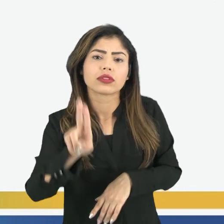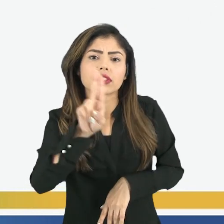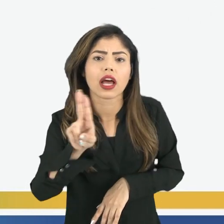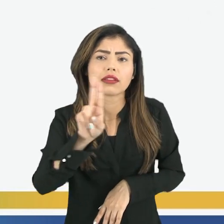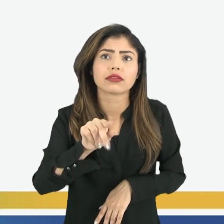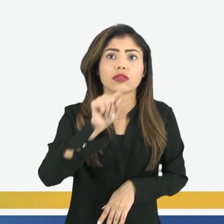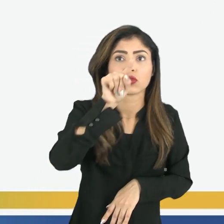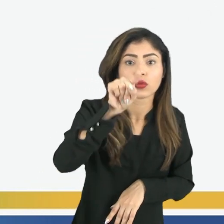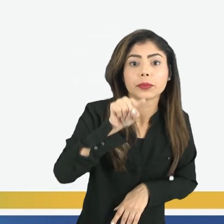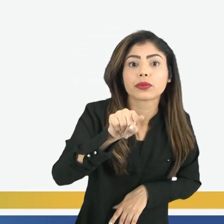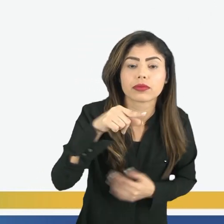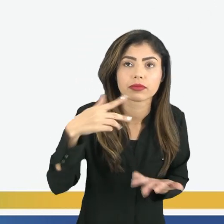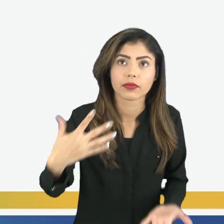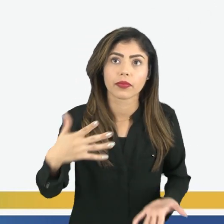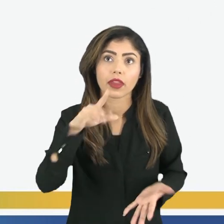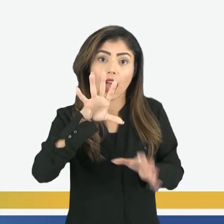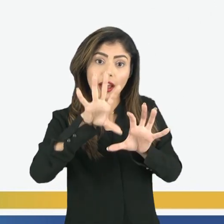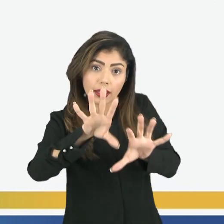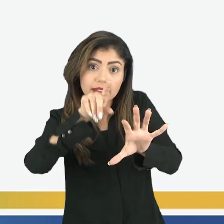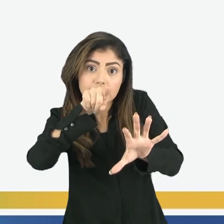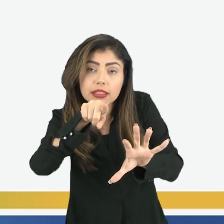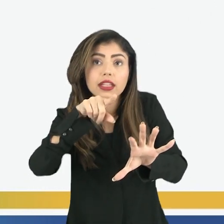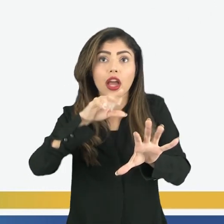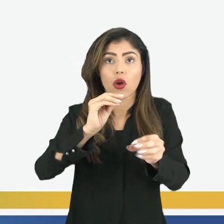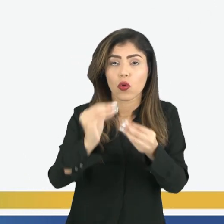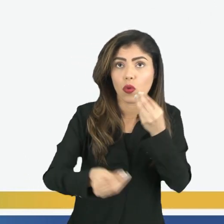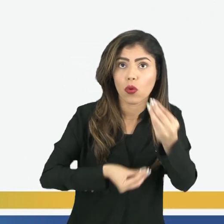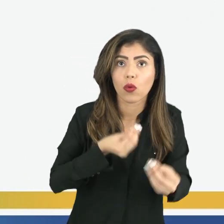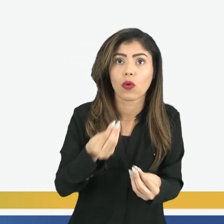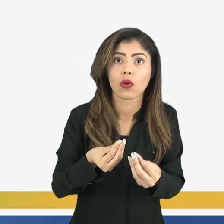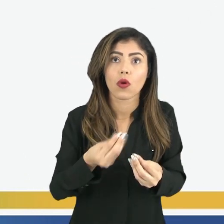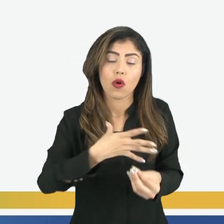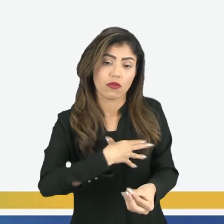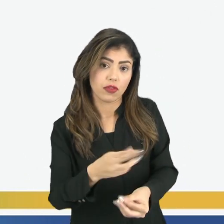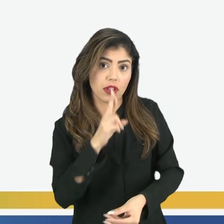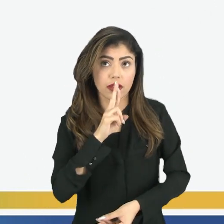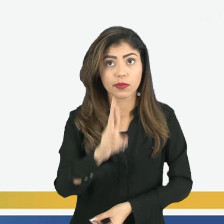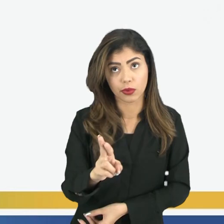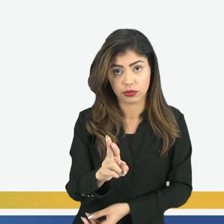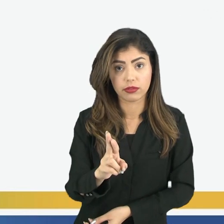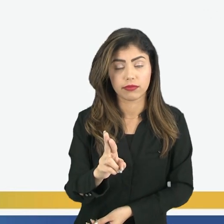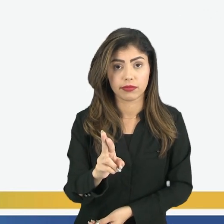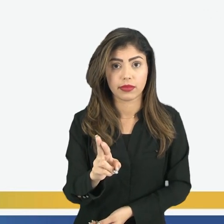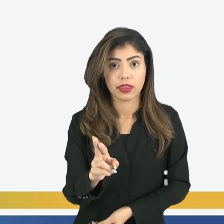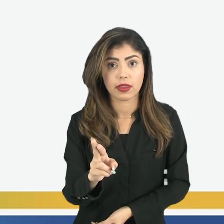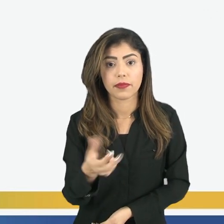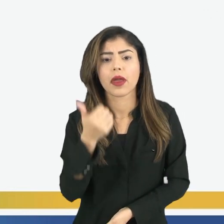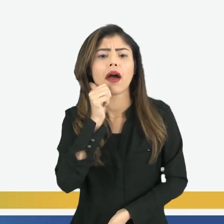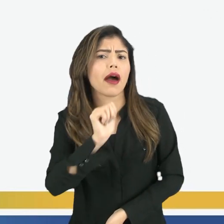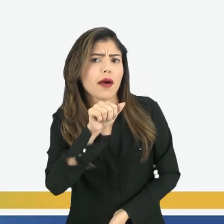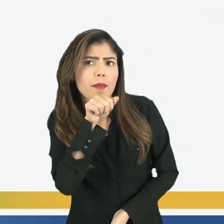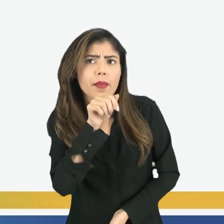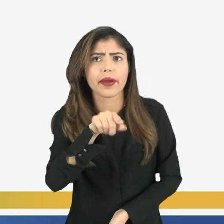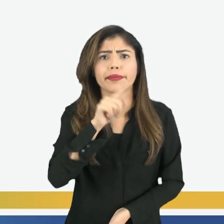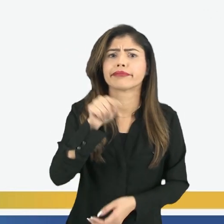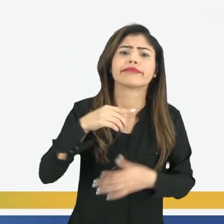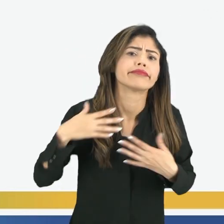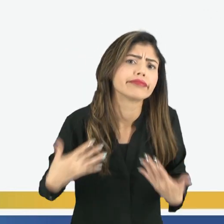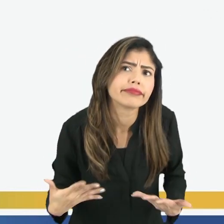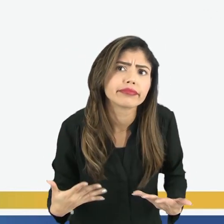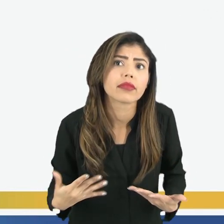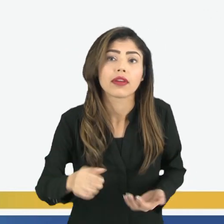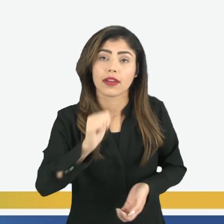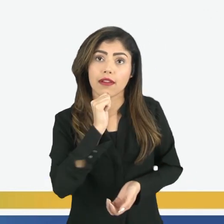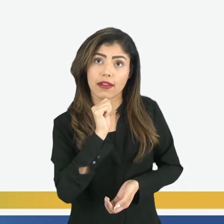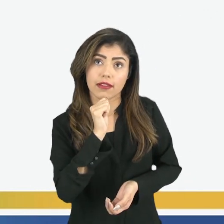de 2 pontos. Assim como nos trechos, o filho responde, a mãe questiona e ainda